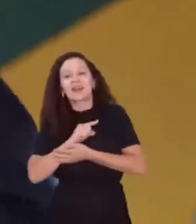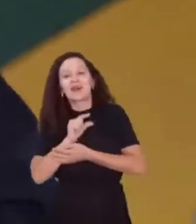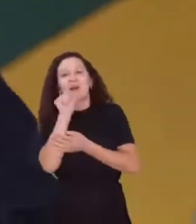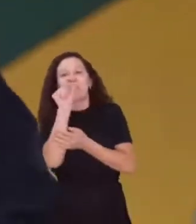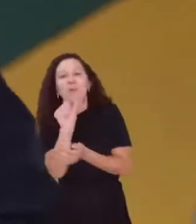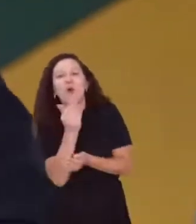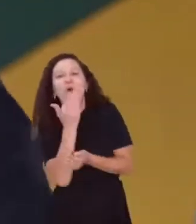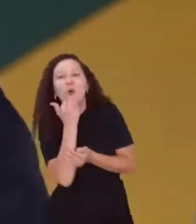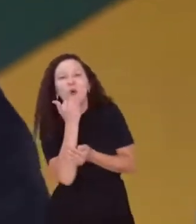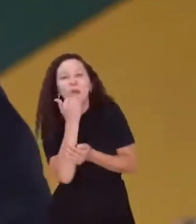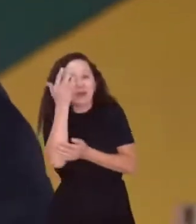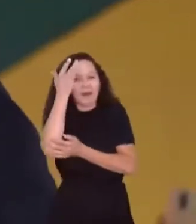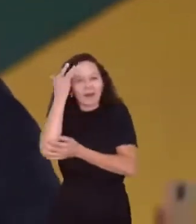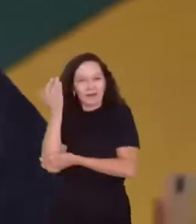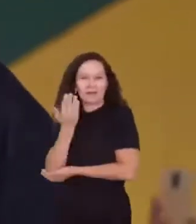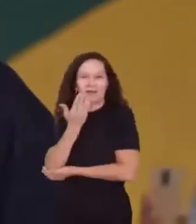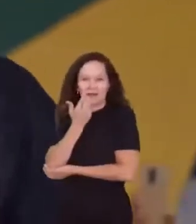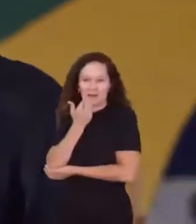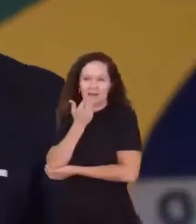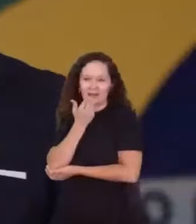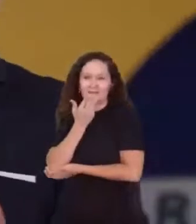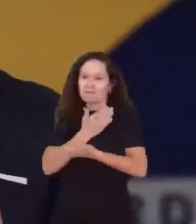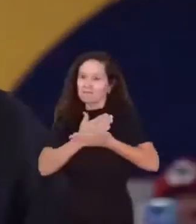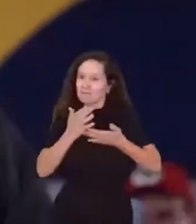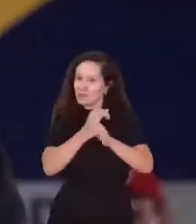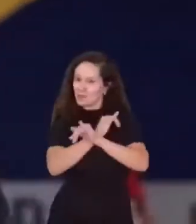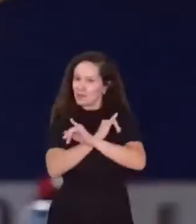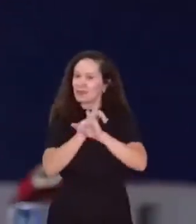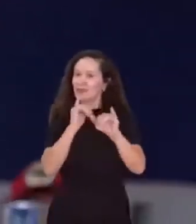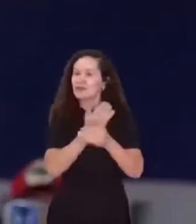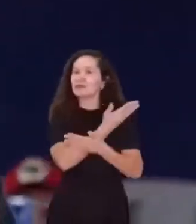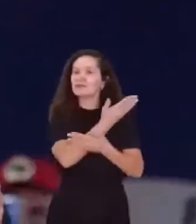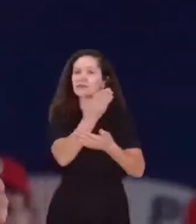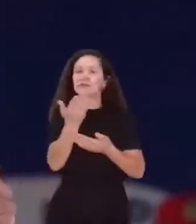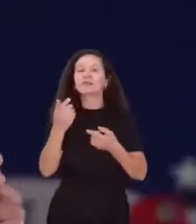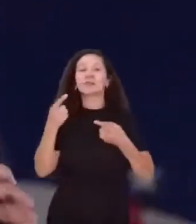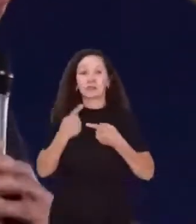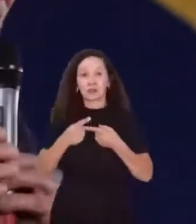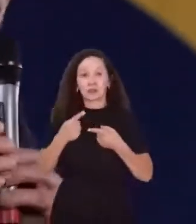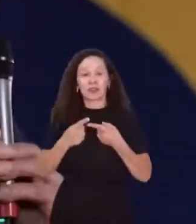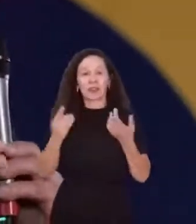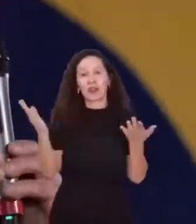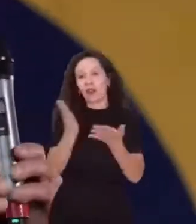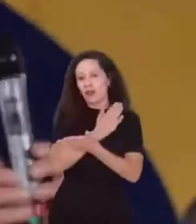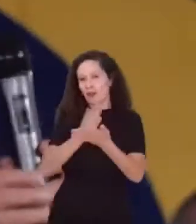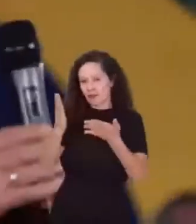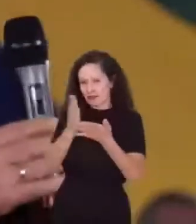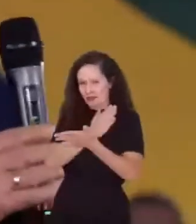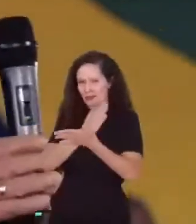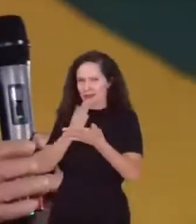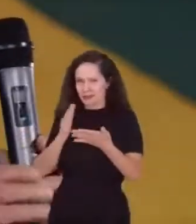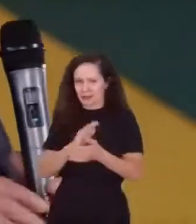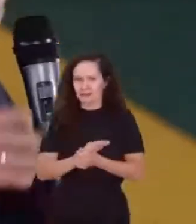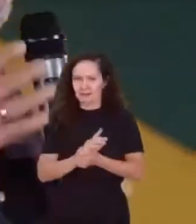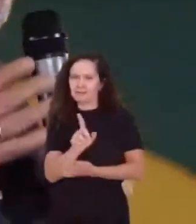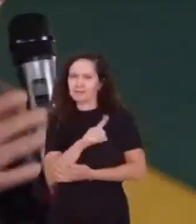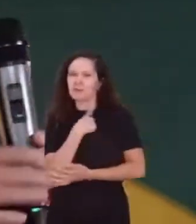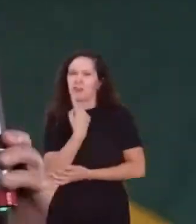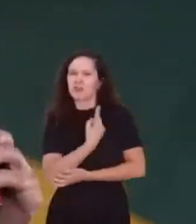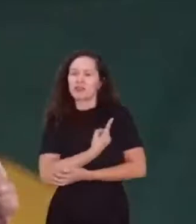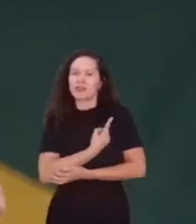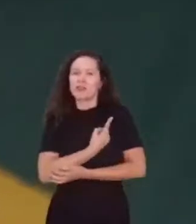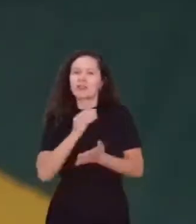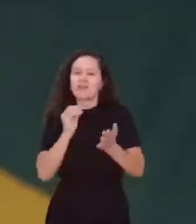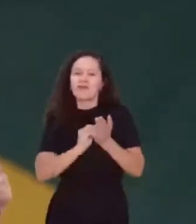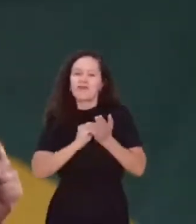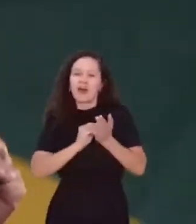queria começar dizendo isso porque, muitas vezes, a gente não trata a questão da